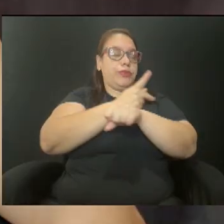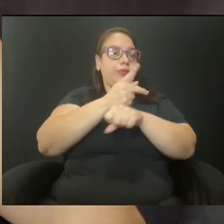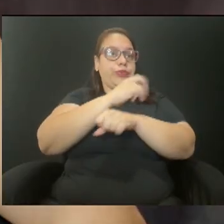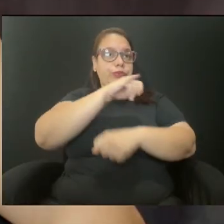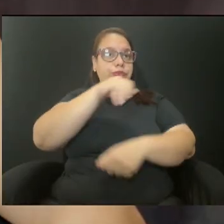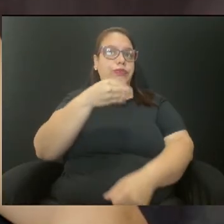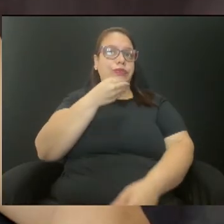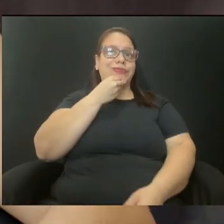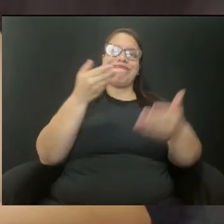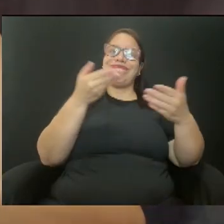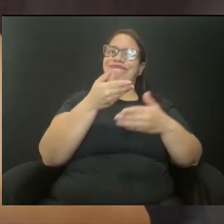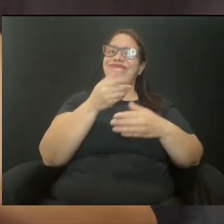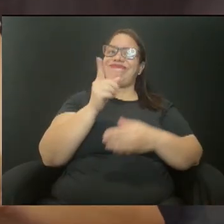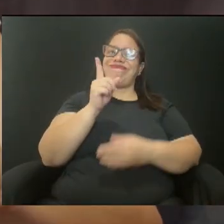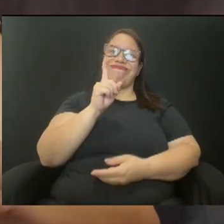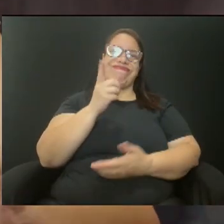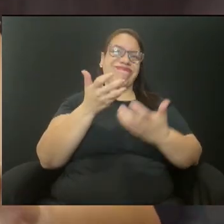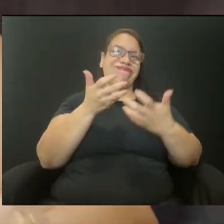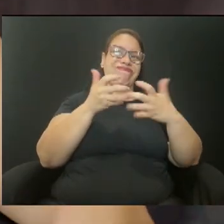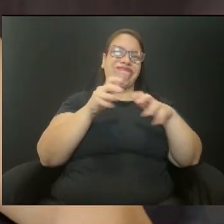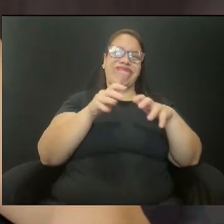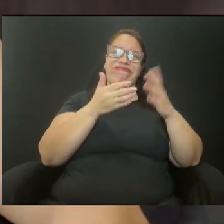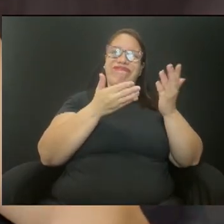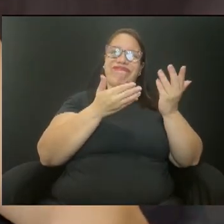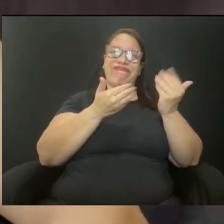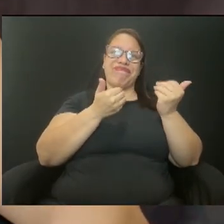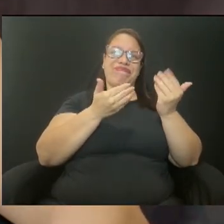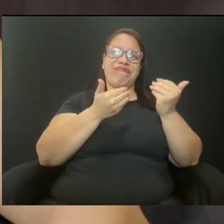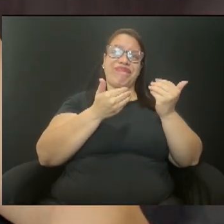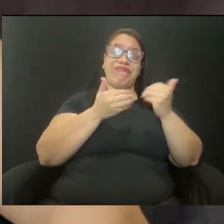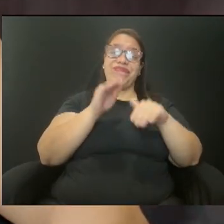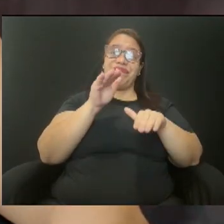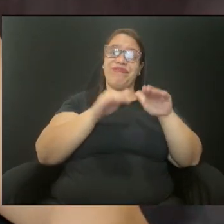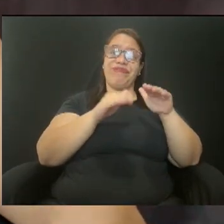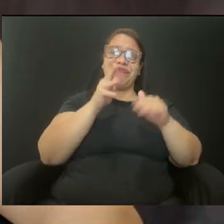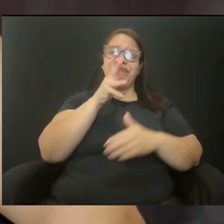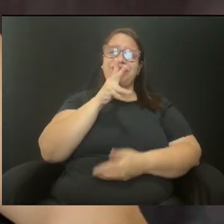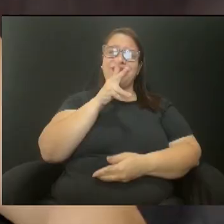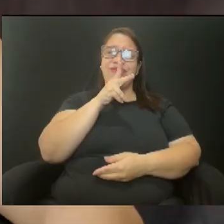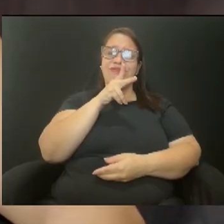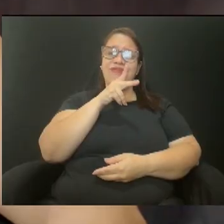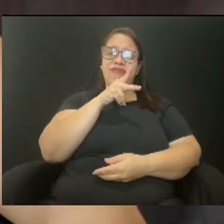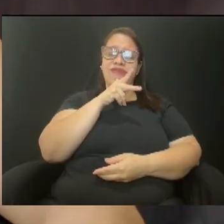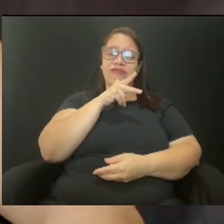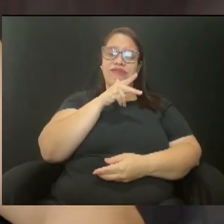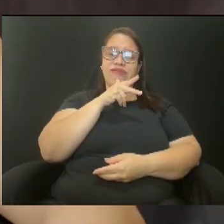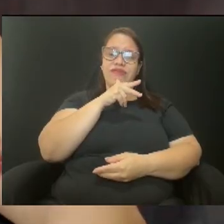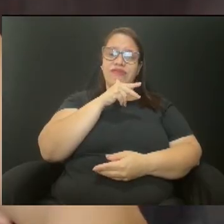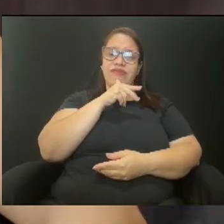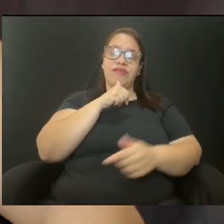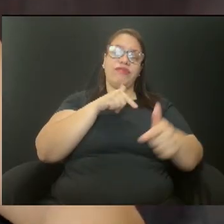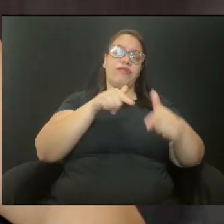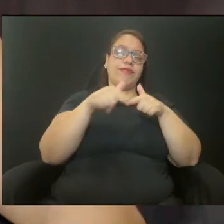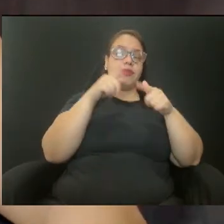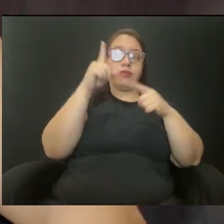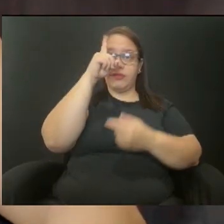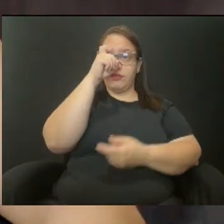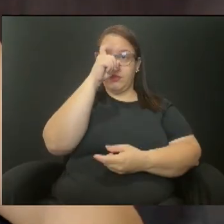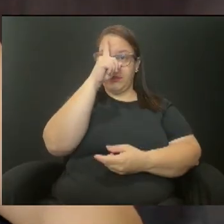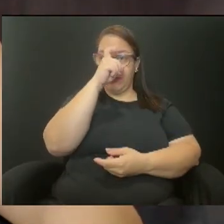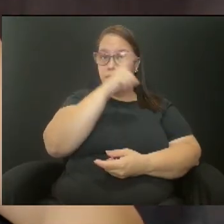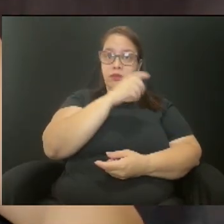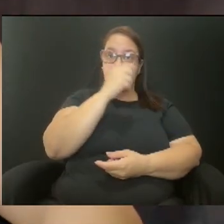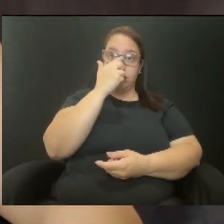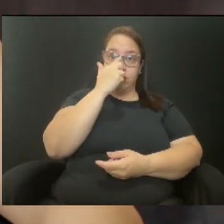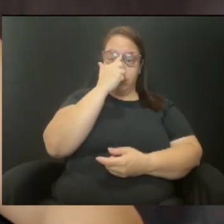está um pouco mais, assim, estável, né, demorando mais para entrar no mercado de trabalho, uma grande dificuldade até, na área do direito, a